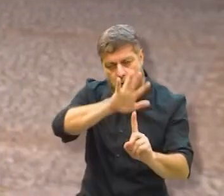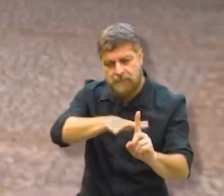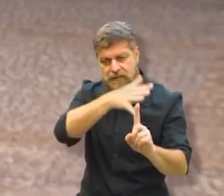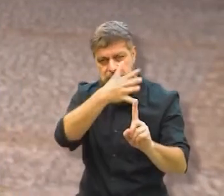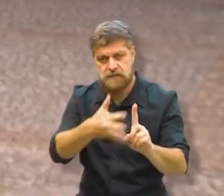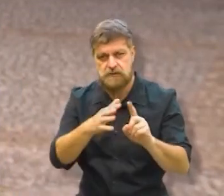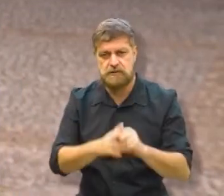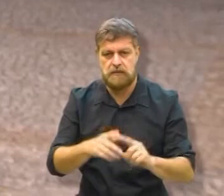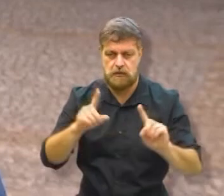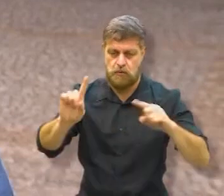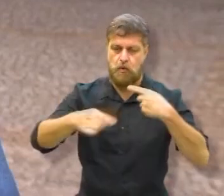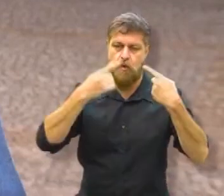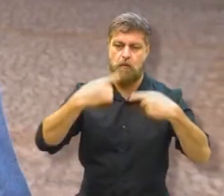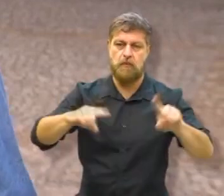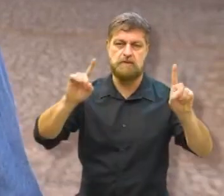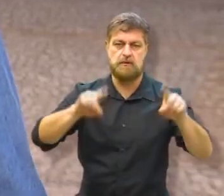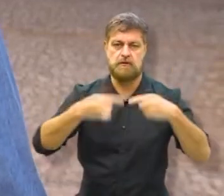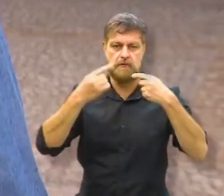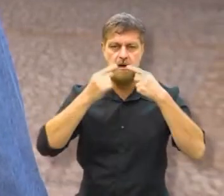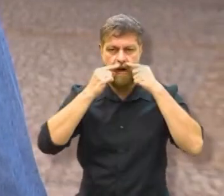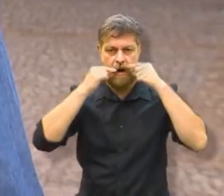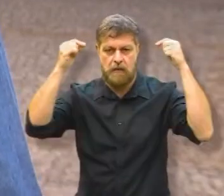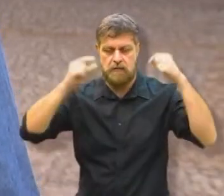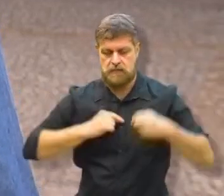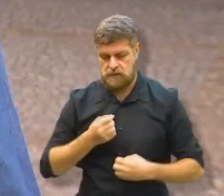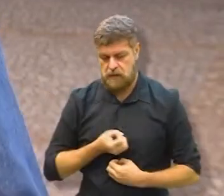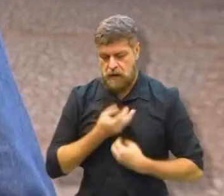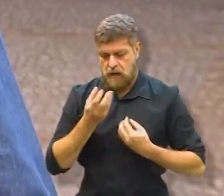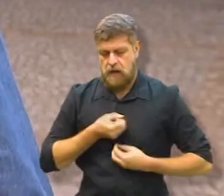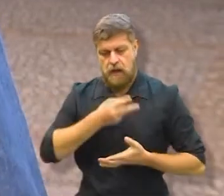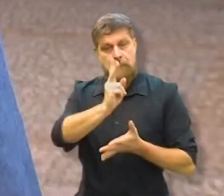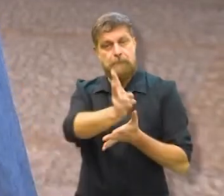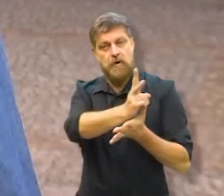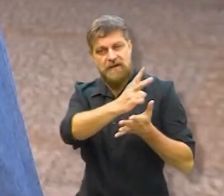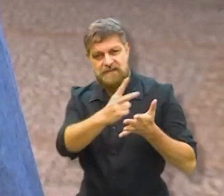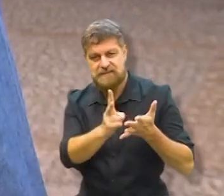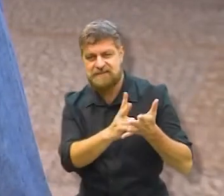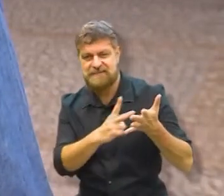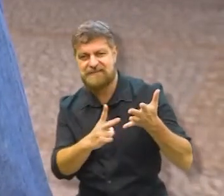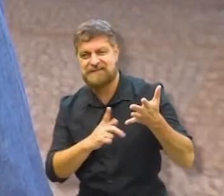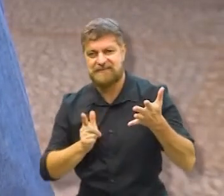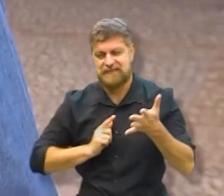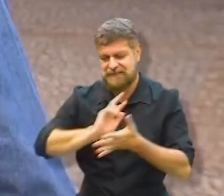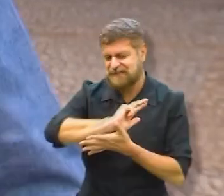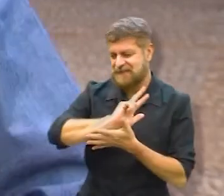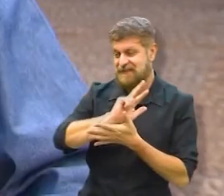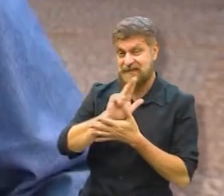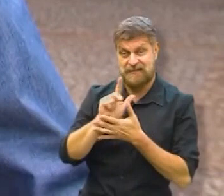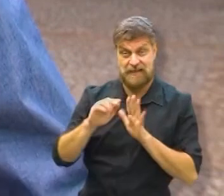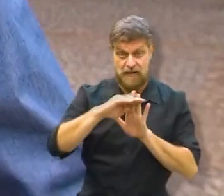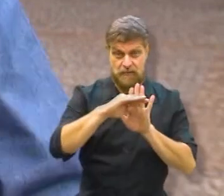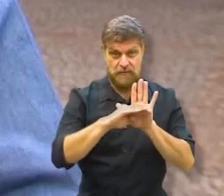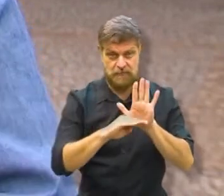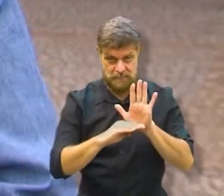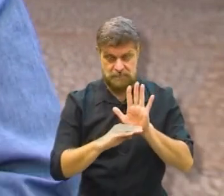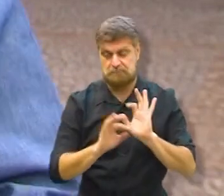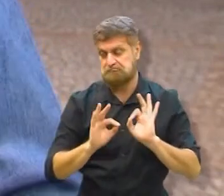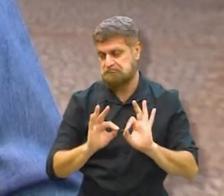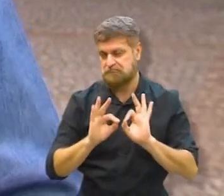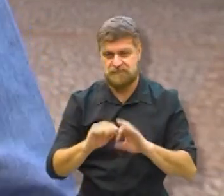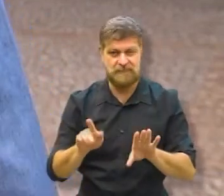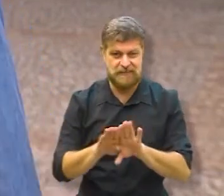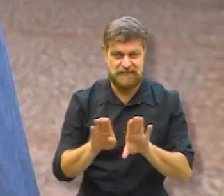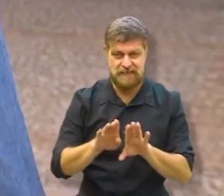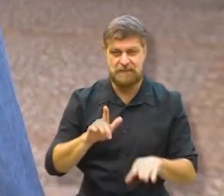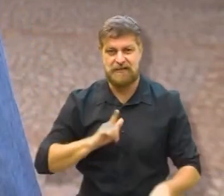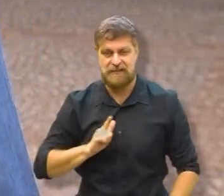interpretando e homenageando Carlos Gomes. A gente tem saraus de poesia. A gente tem uma série de programações